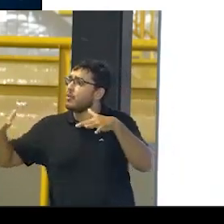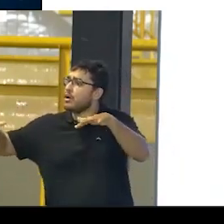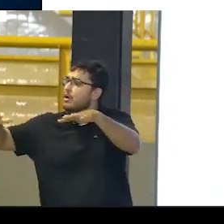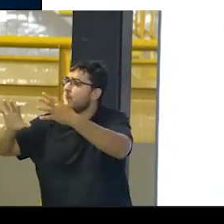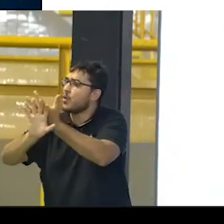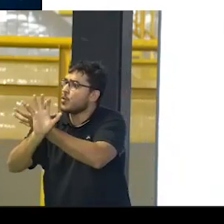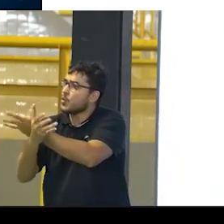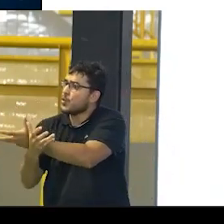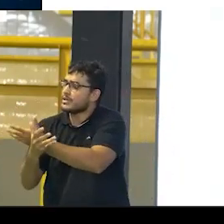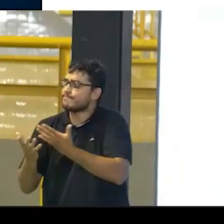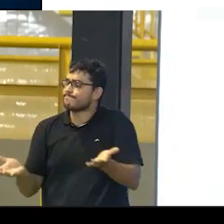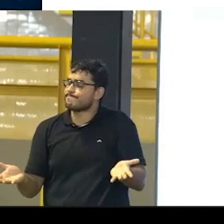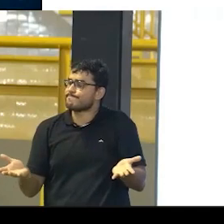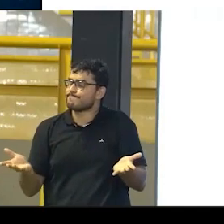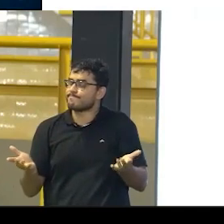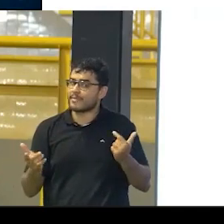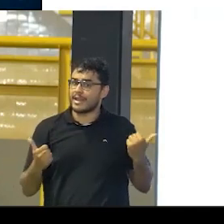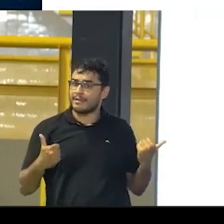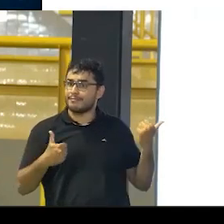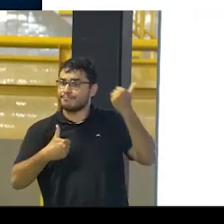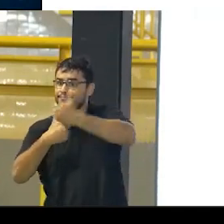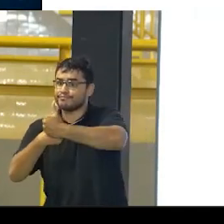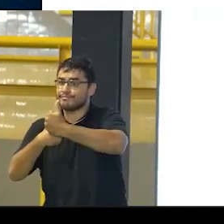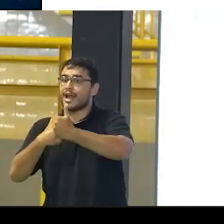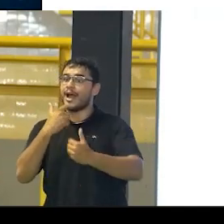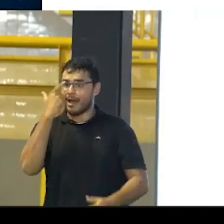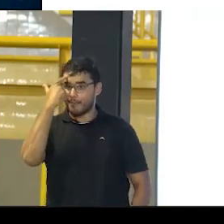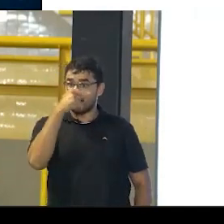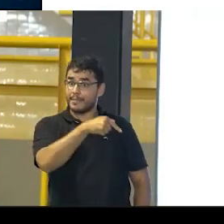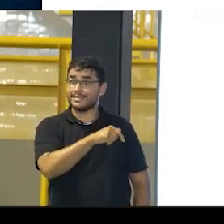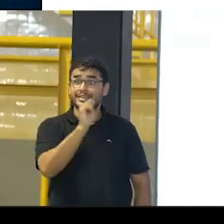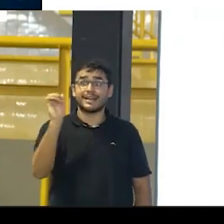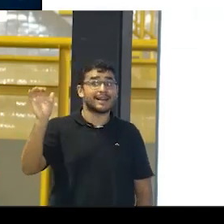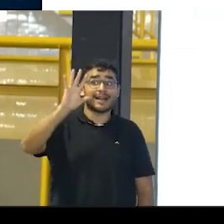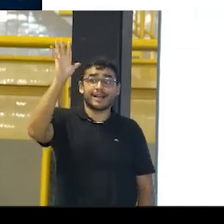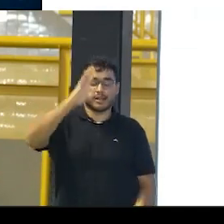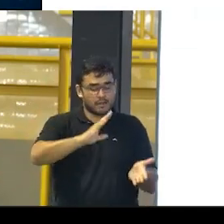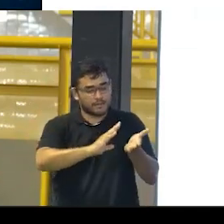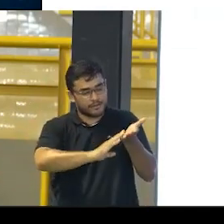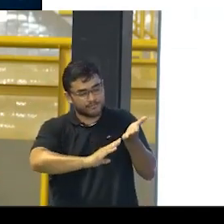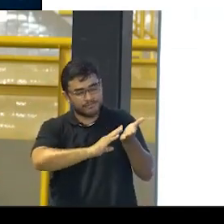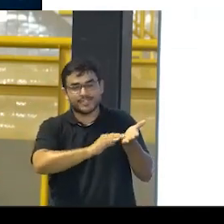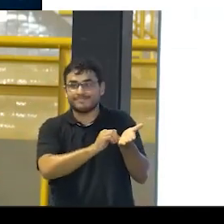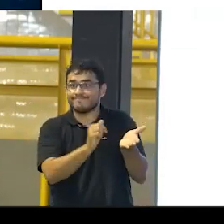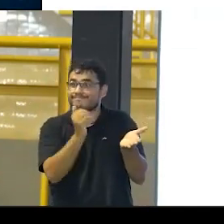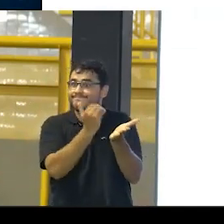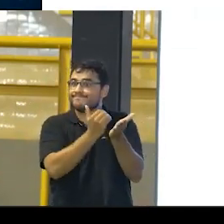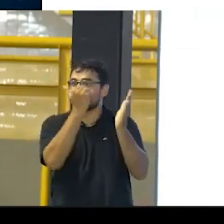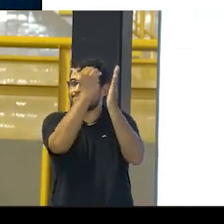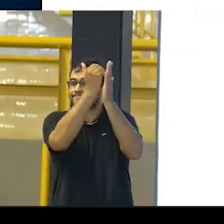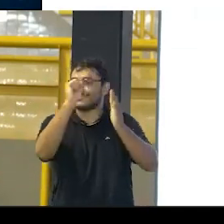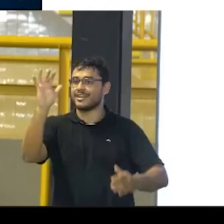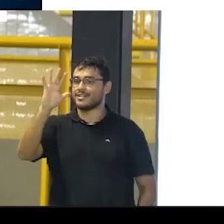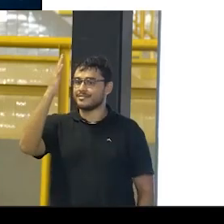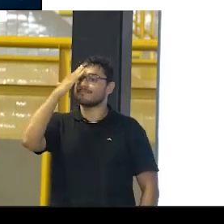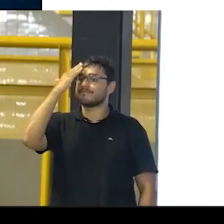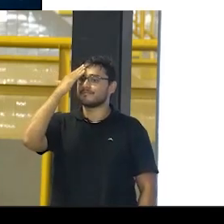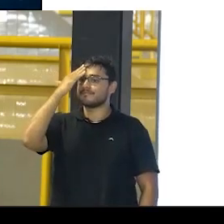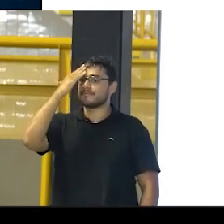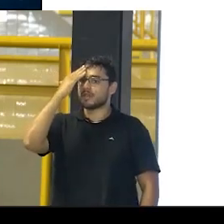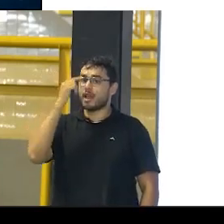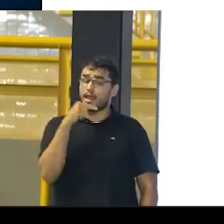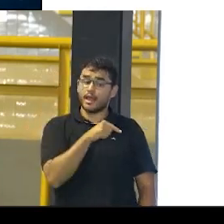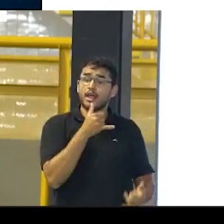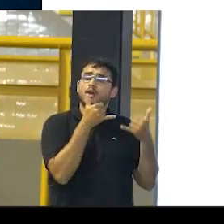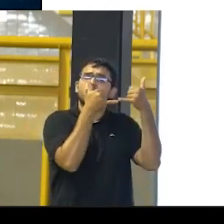Porque a energia é um bem essencial para quem está no hospital. É um artigo de primeira necessidade. Então, na hora da crise, você liga as térmicas. E